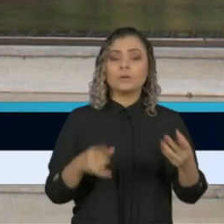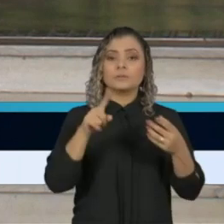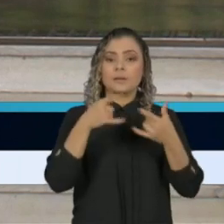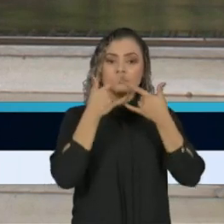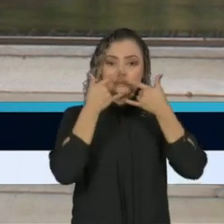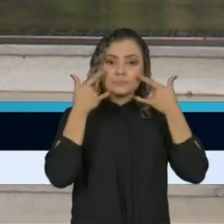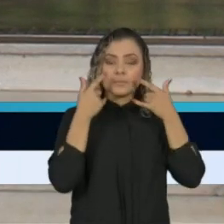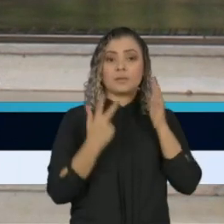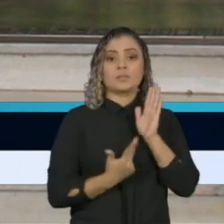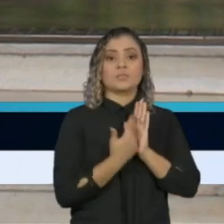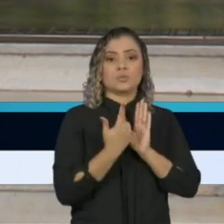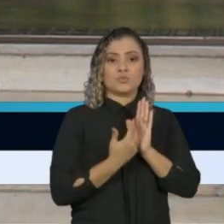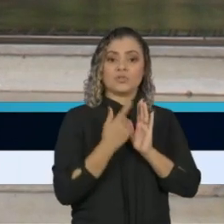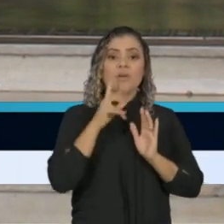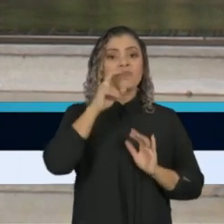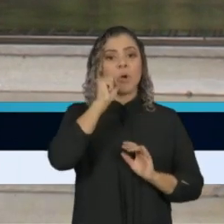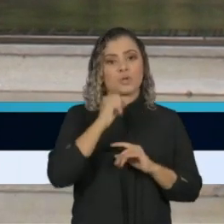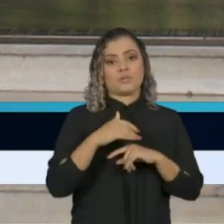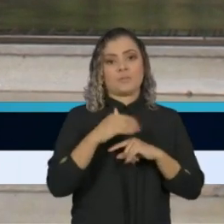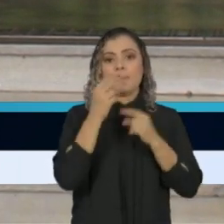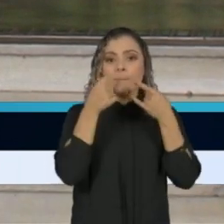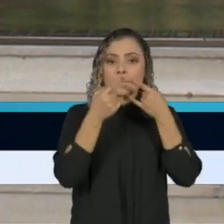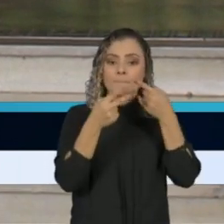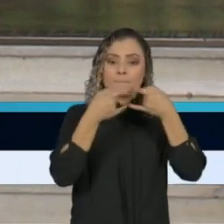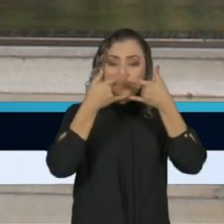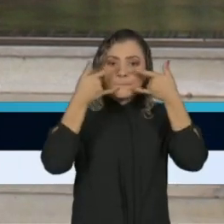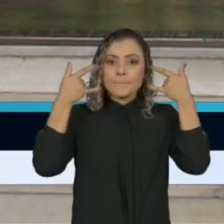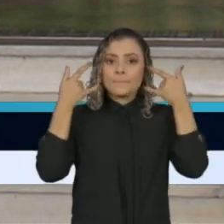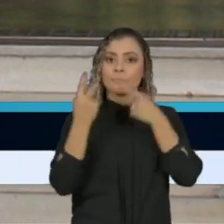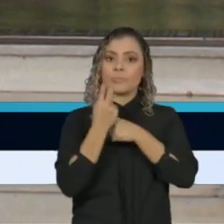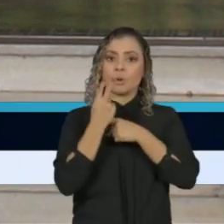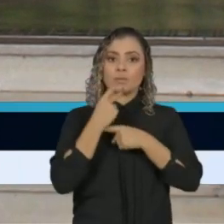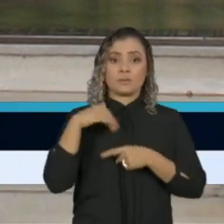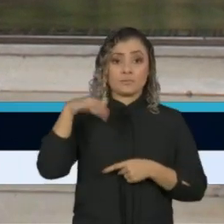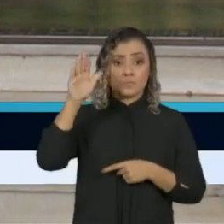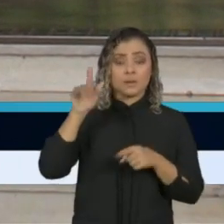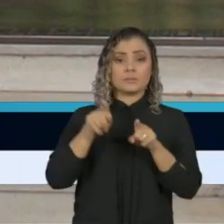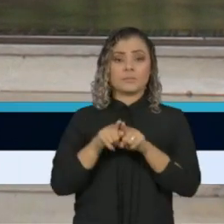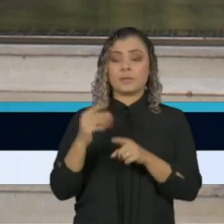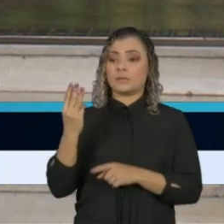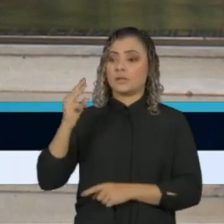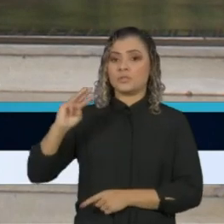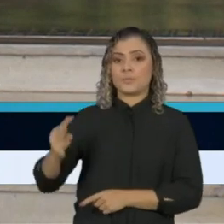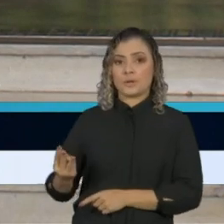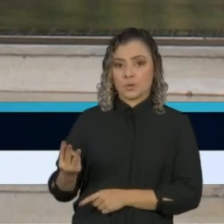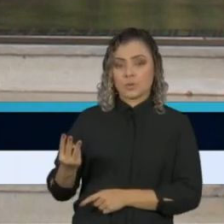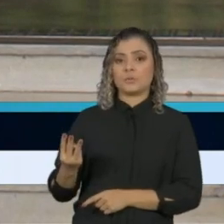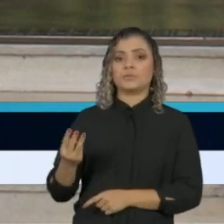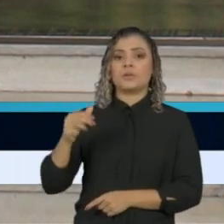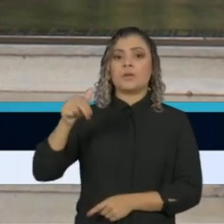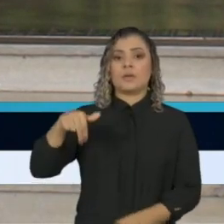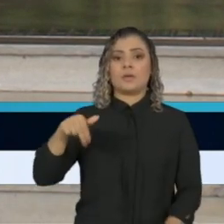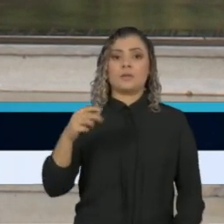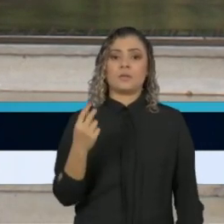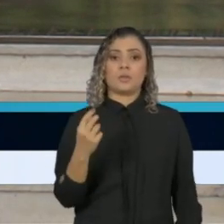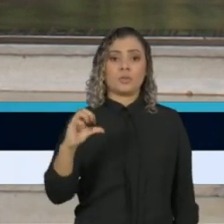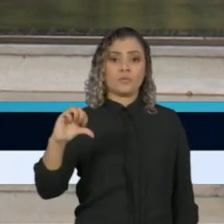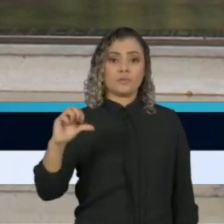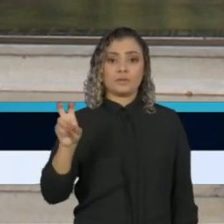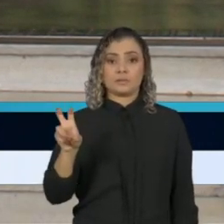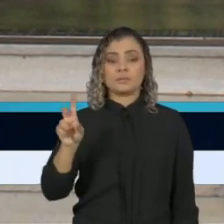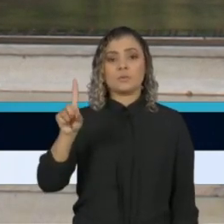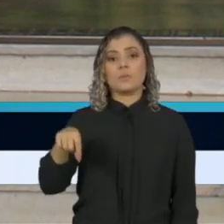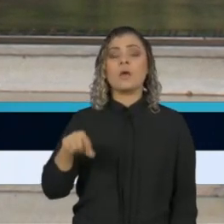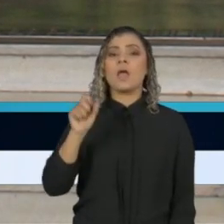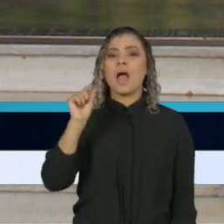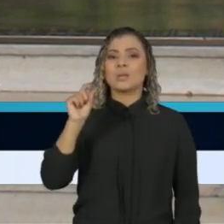cirúrgicas recomendadas para o atendimento médico e 3 milhões de máscaras N95. São aquelas de